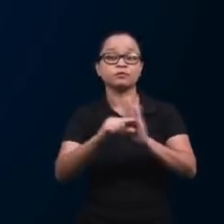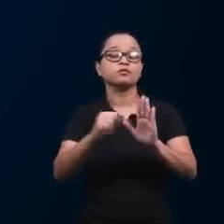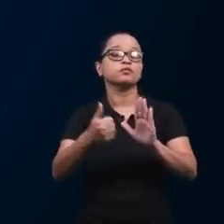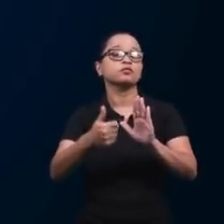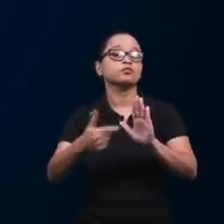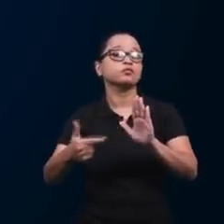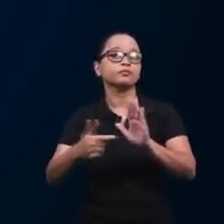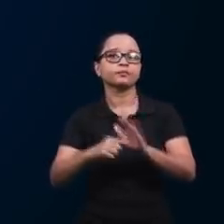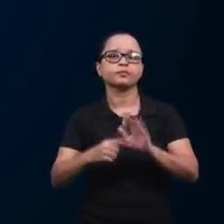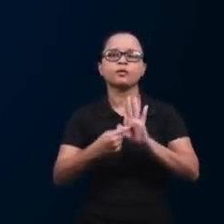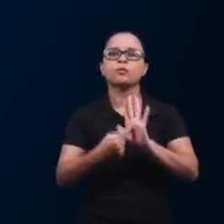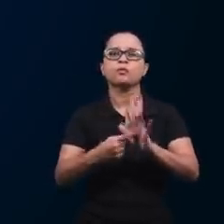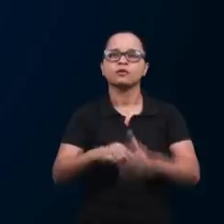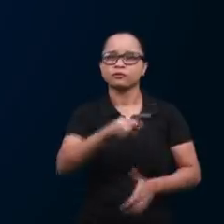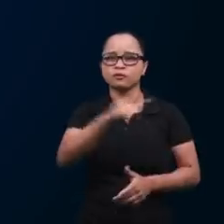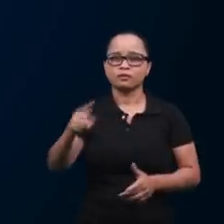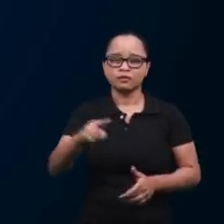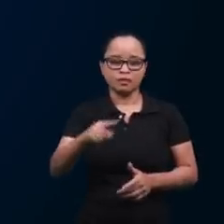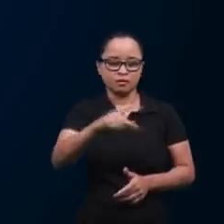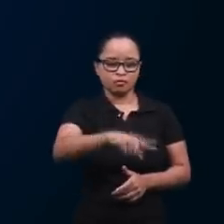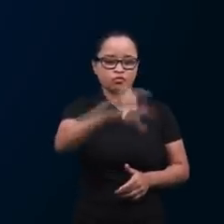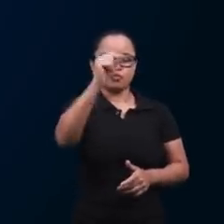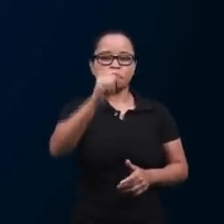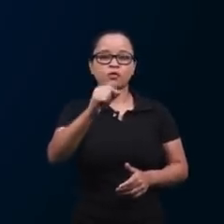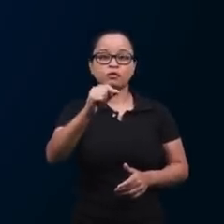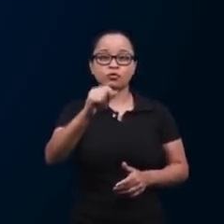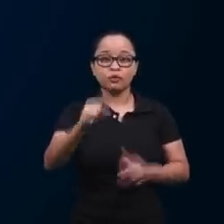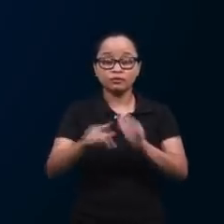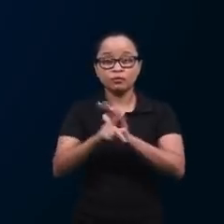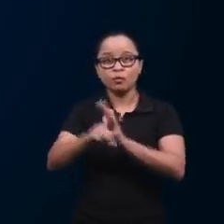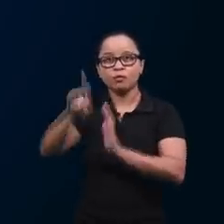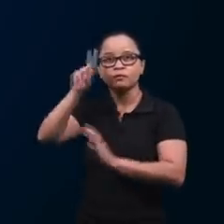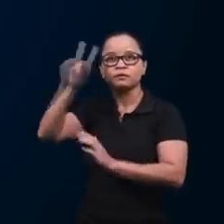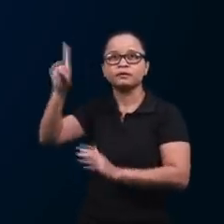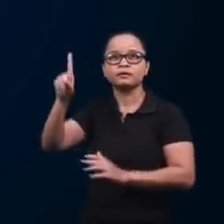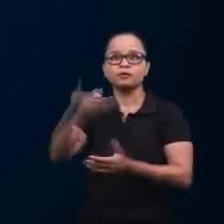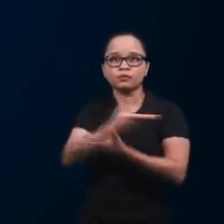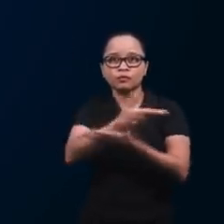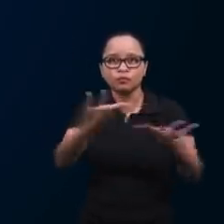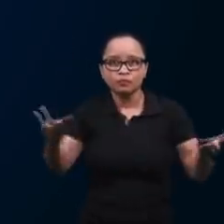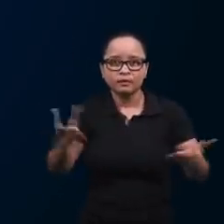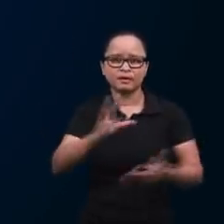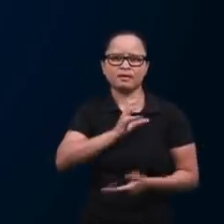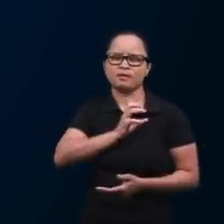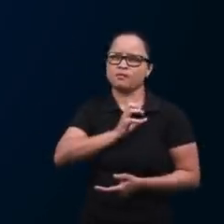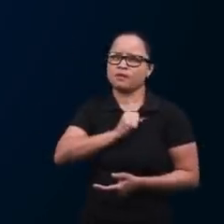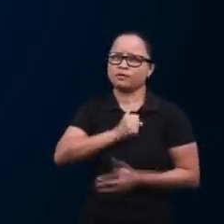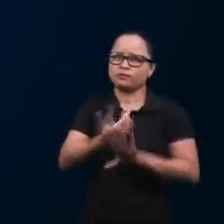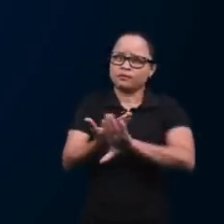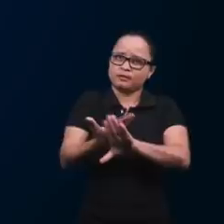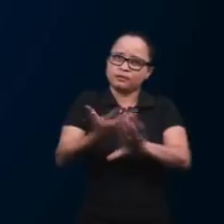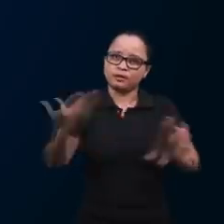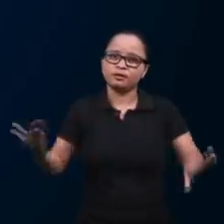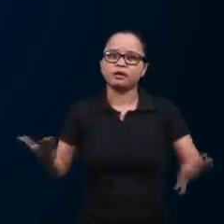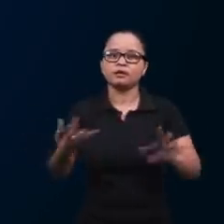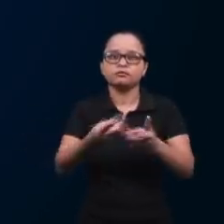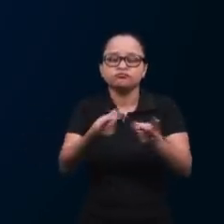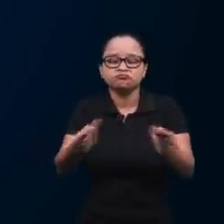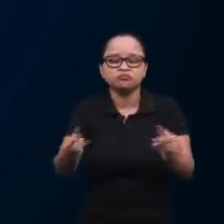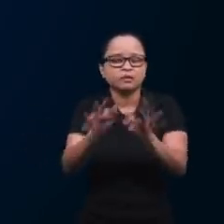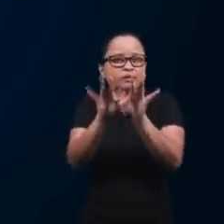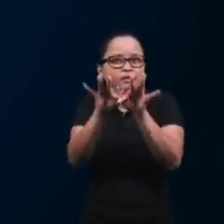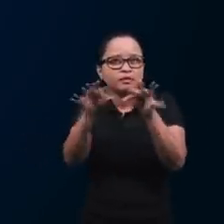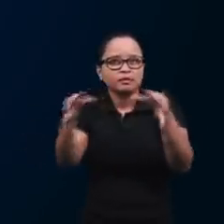fala revesti-vos pois como eleitos de Deus Santos e amados de entranhas de Misericórdia de benignidade humildade